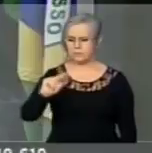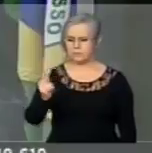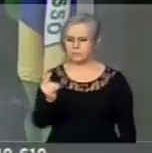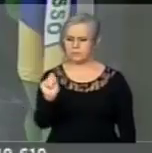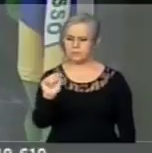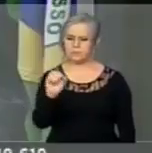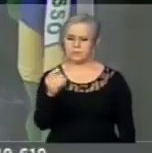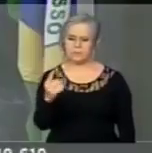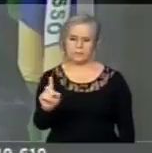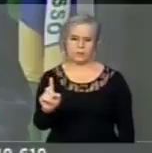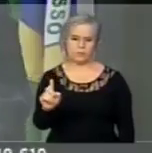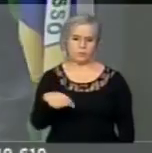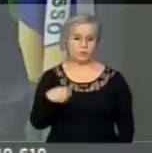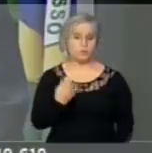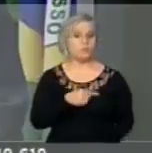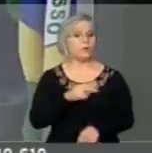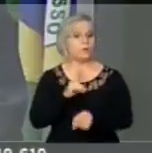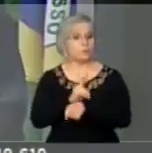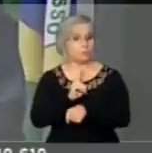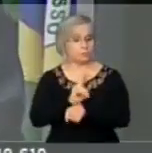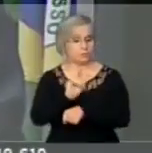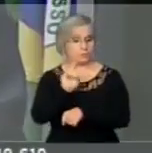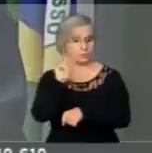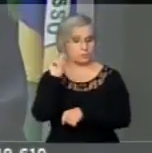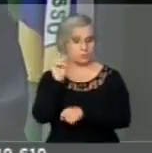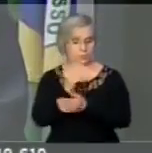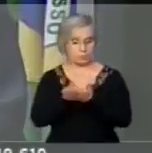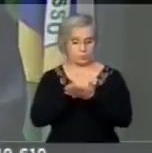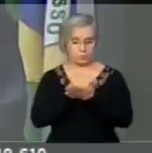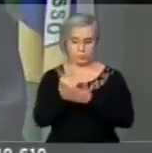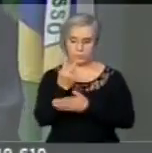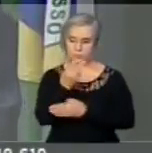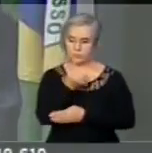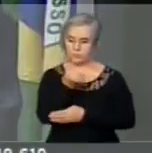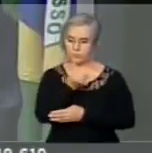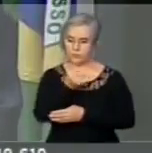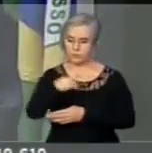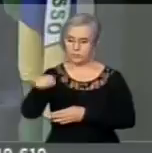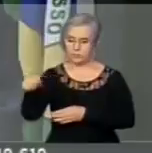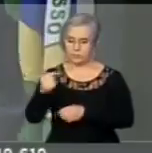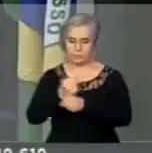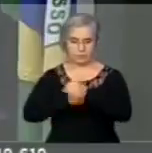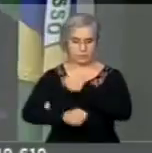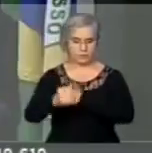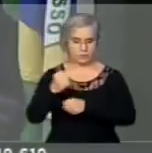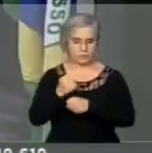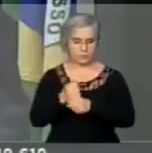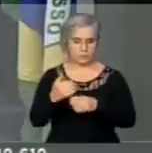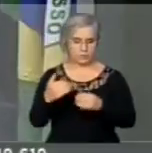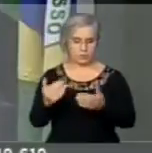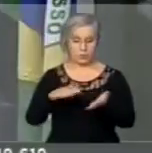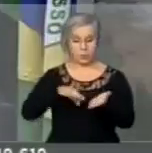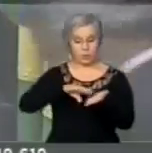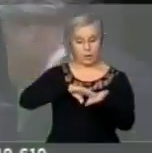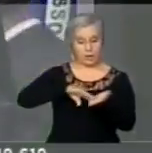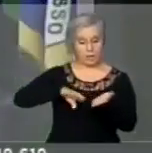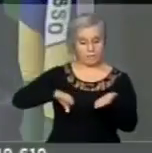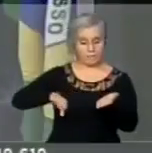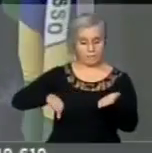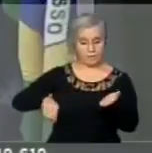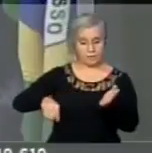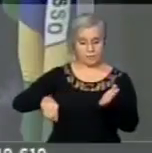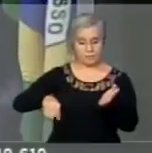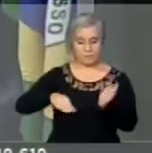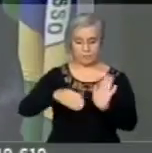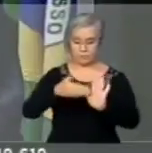Nós defendemos, desde o início do segundo semestre do ano passado, não só o afastamento da presidente